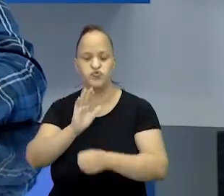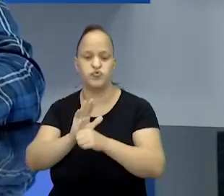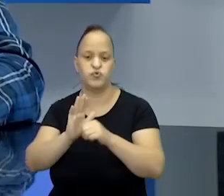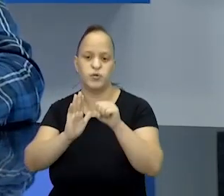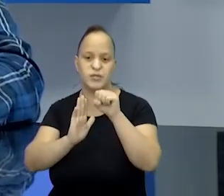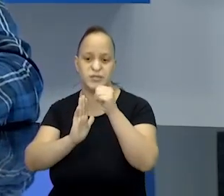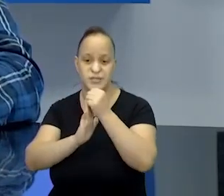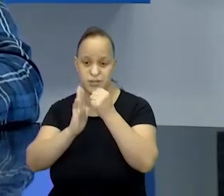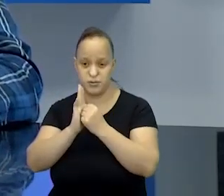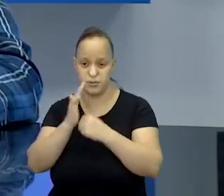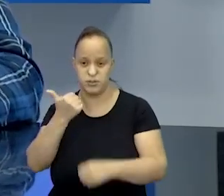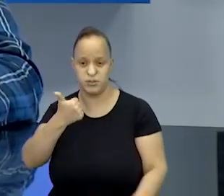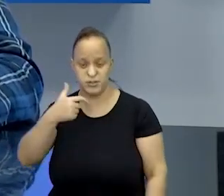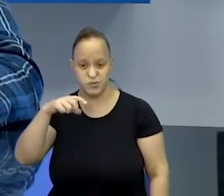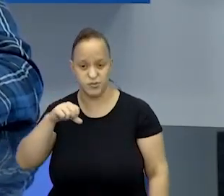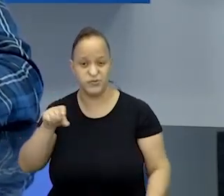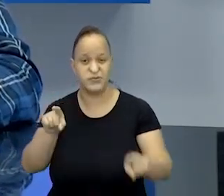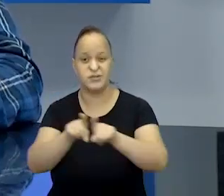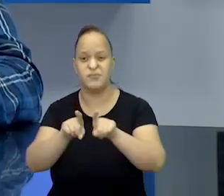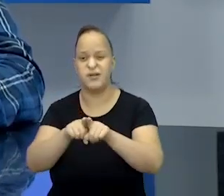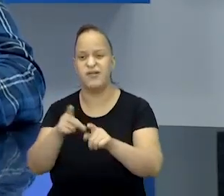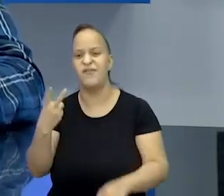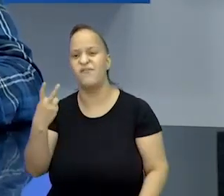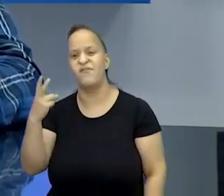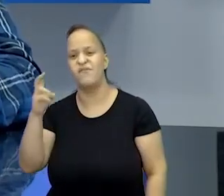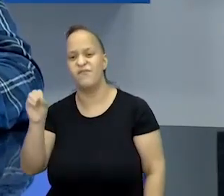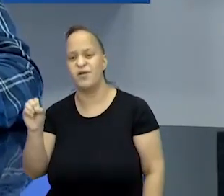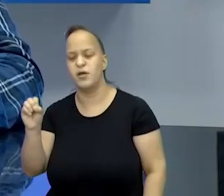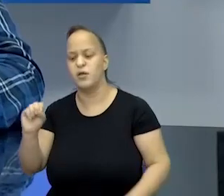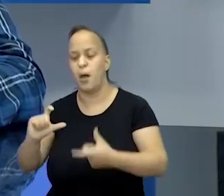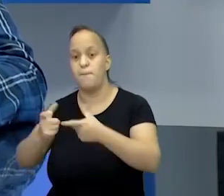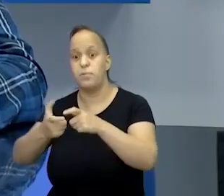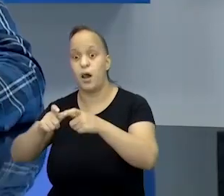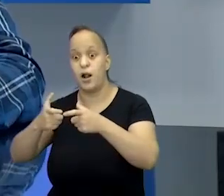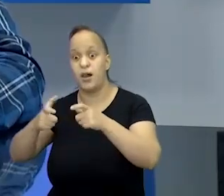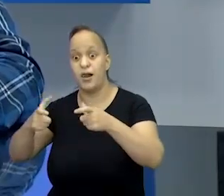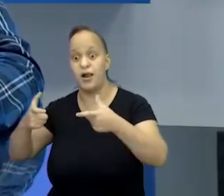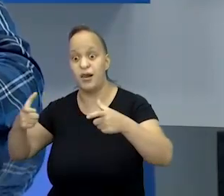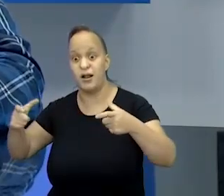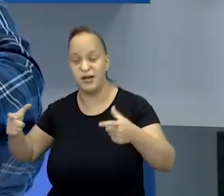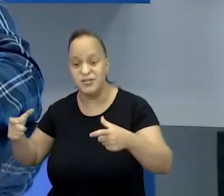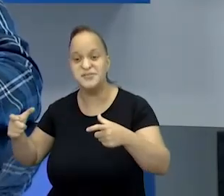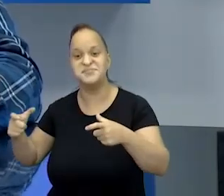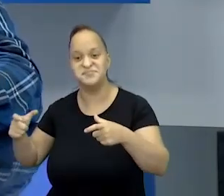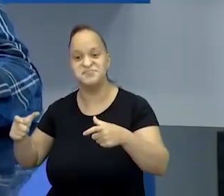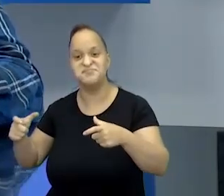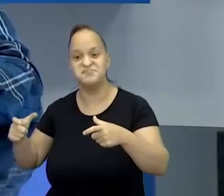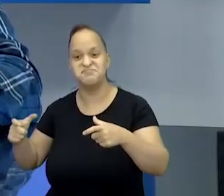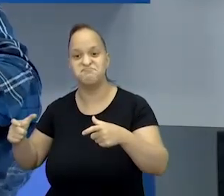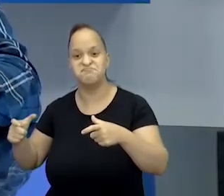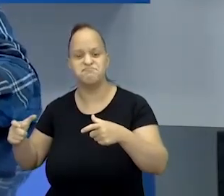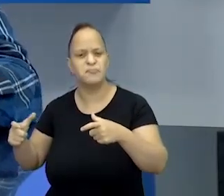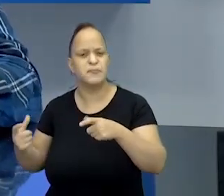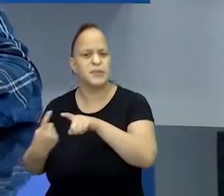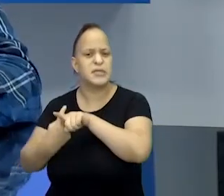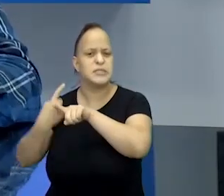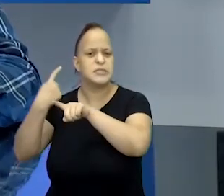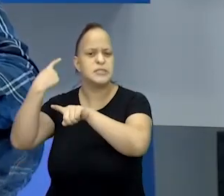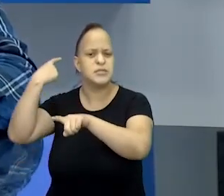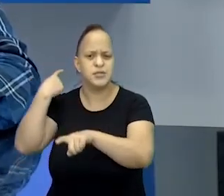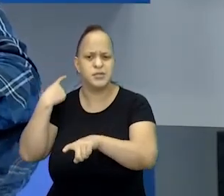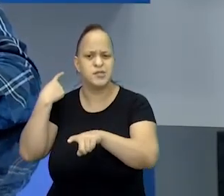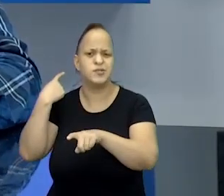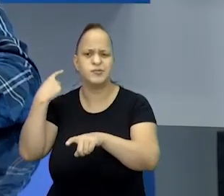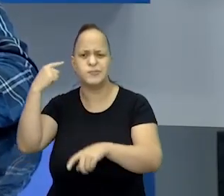XIX, começo do século XX, fez com que a cidade crescesse muito, tá? E aqueles ideais